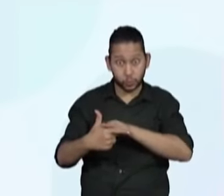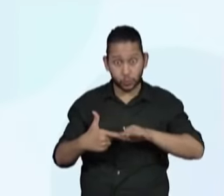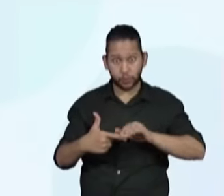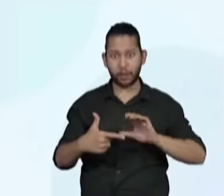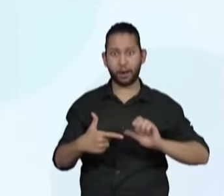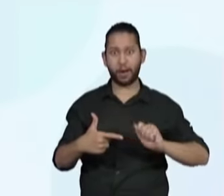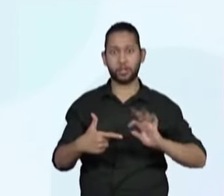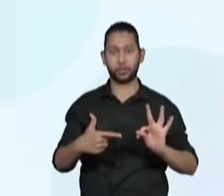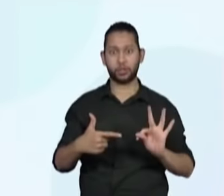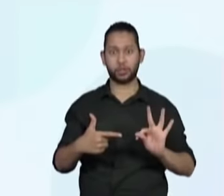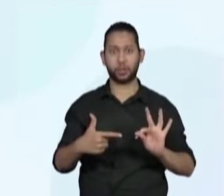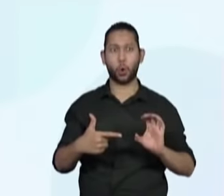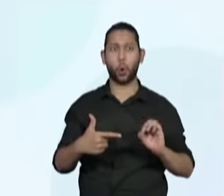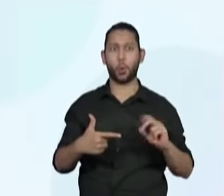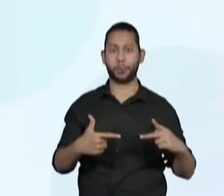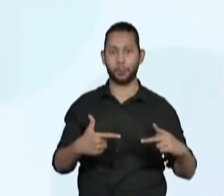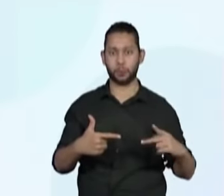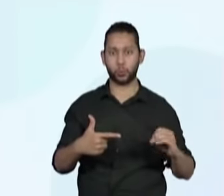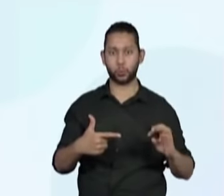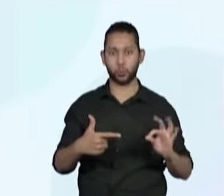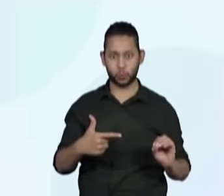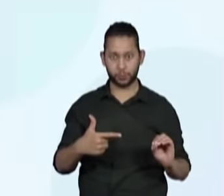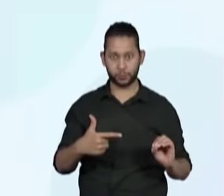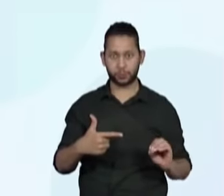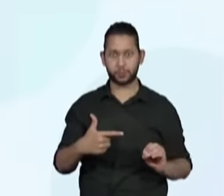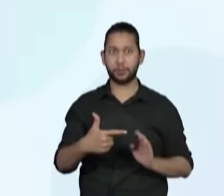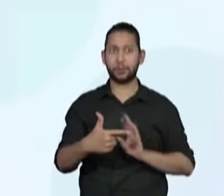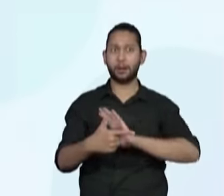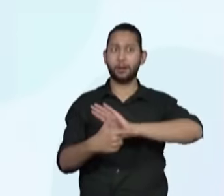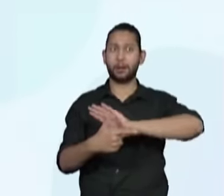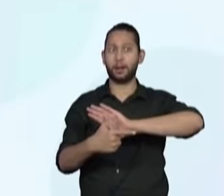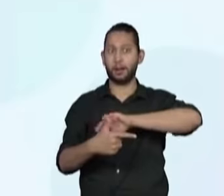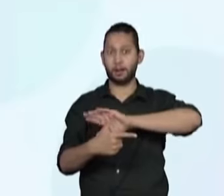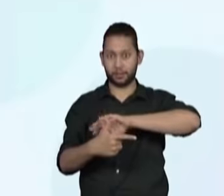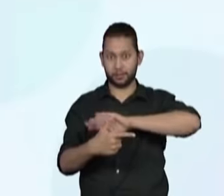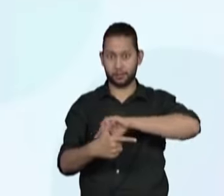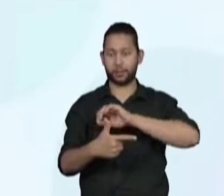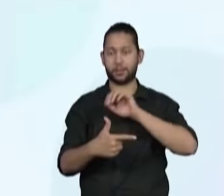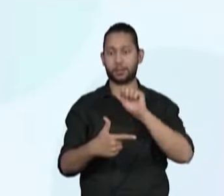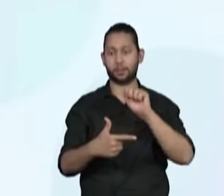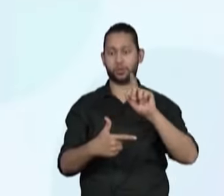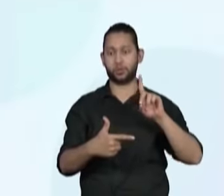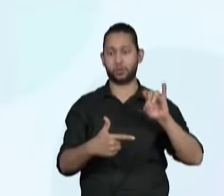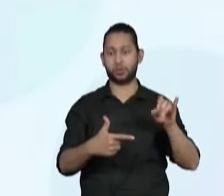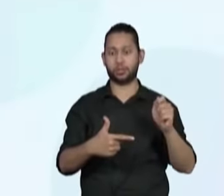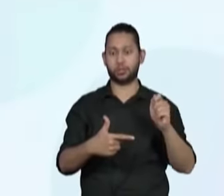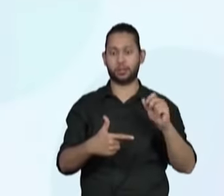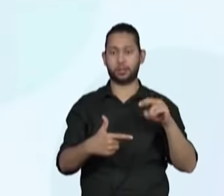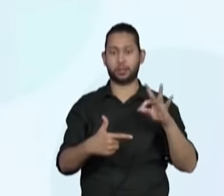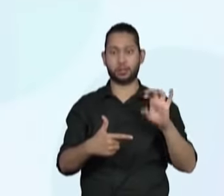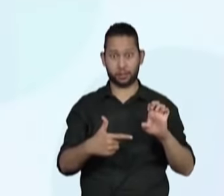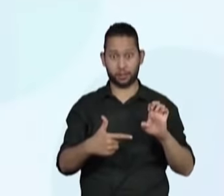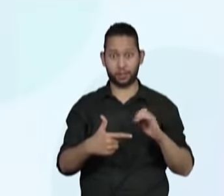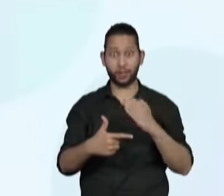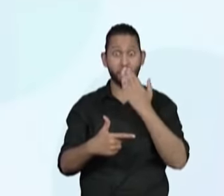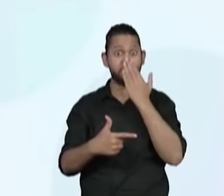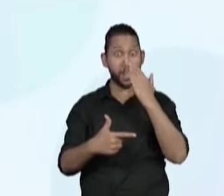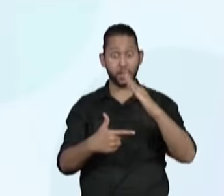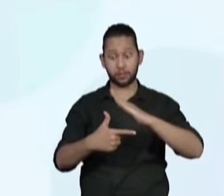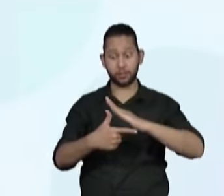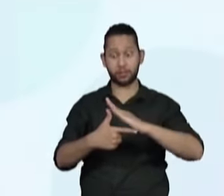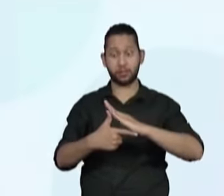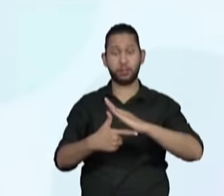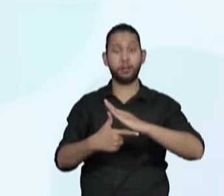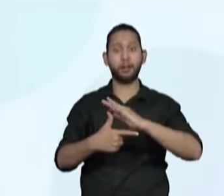oposto, na lateral esquerda, o cateto adjacente e em frente ao ângulo reto, nós temos